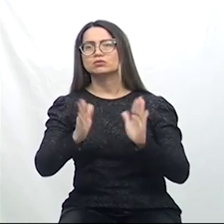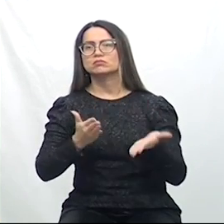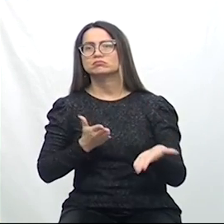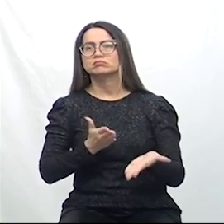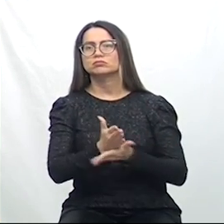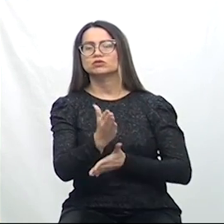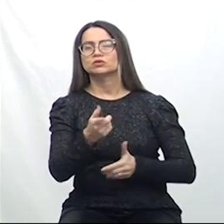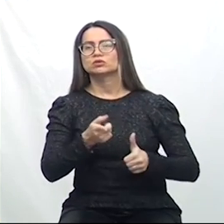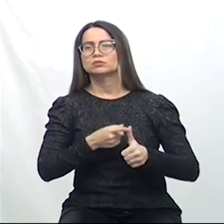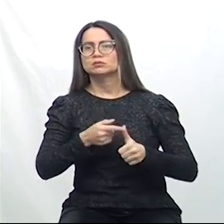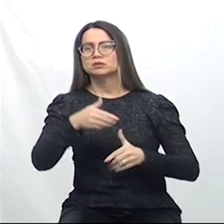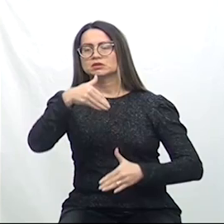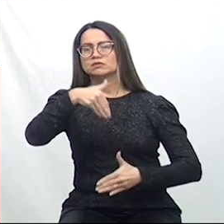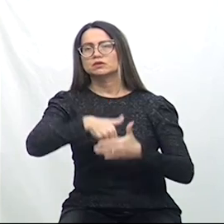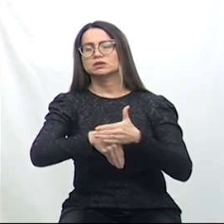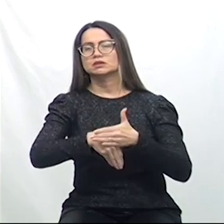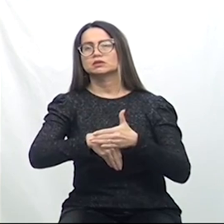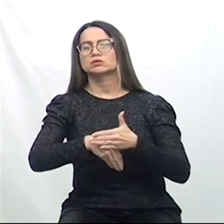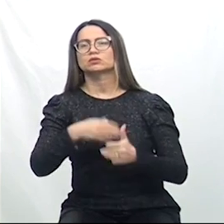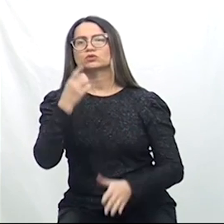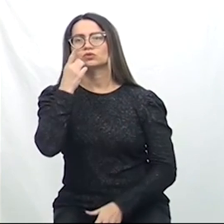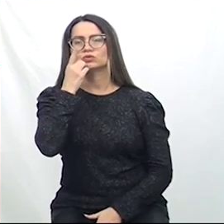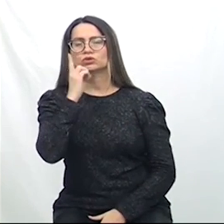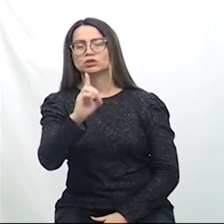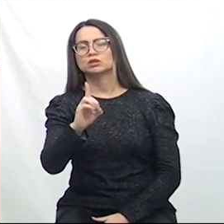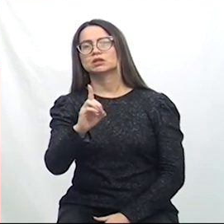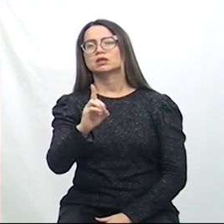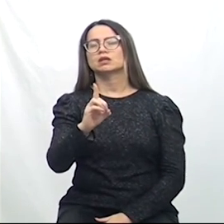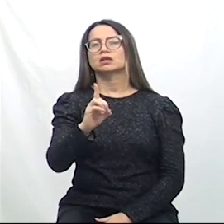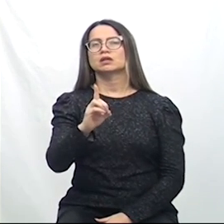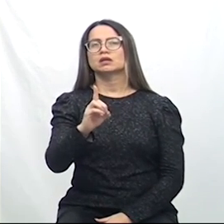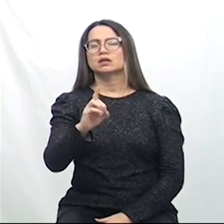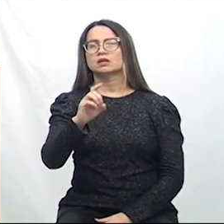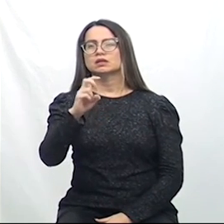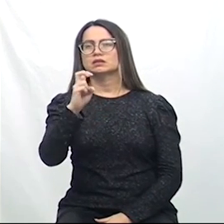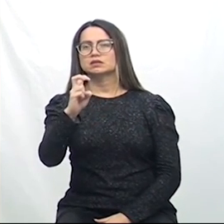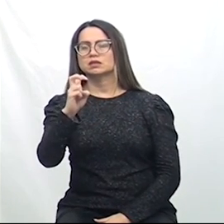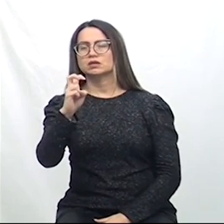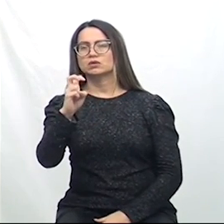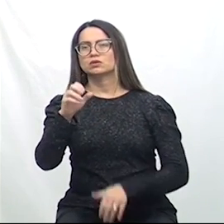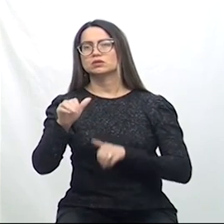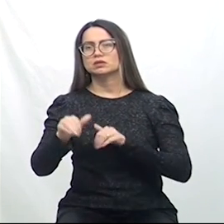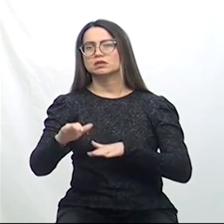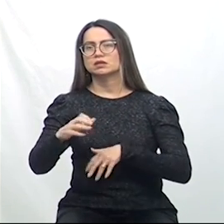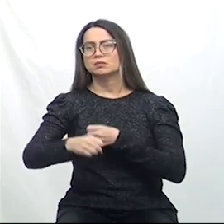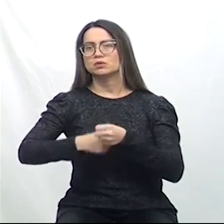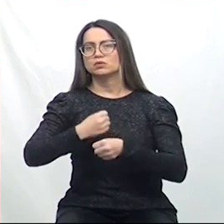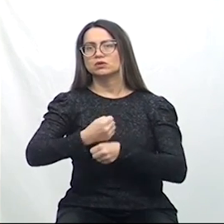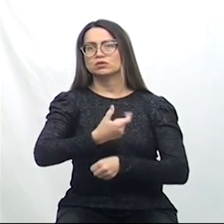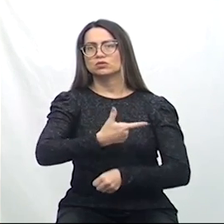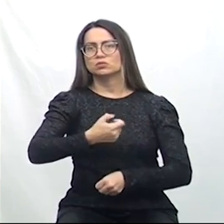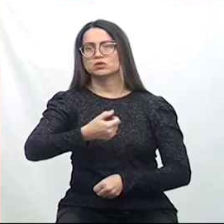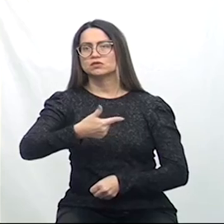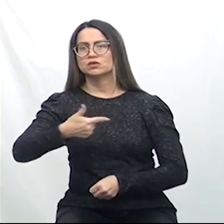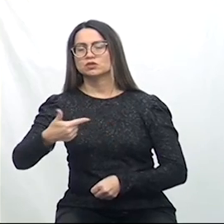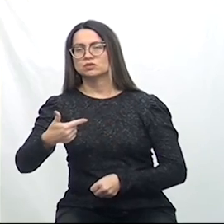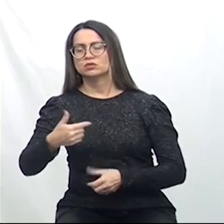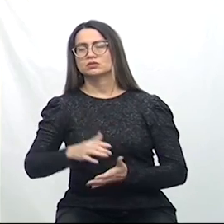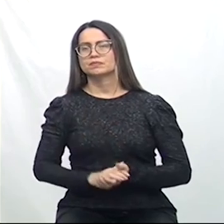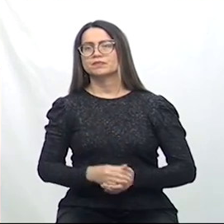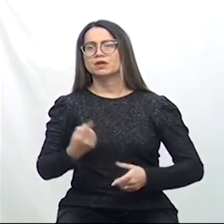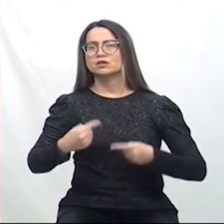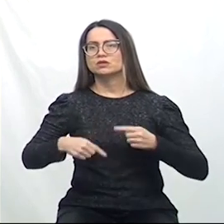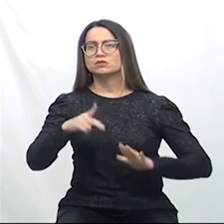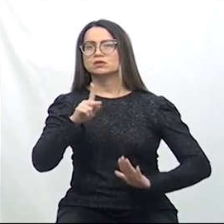primeira discussão e votação na sessão ordinária realizada em 5 de 9 de 2022. Em discussão,